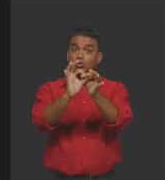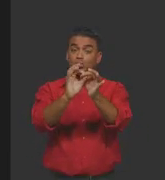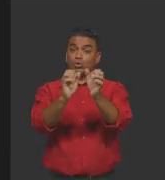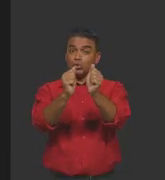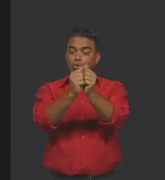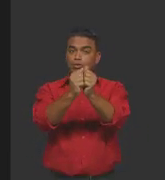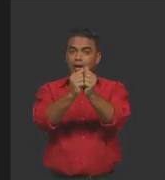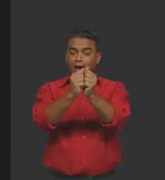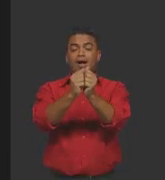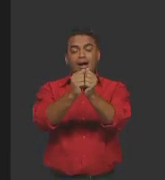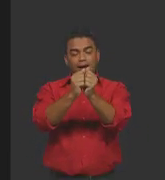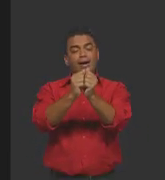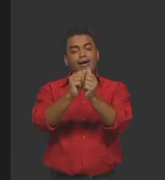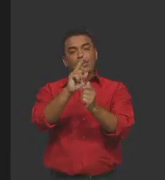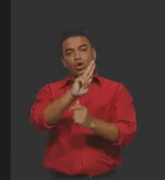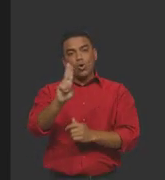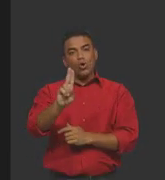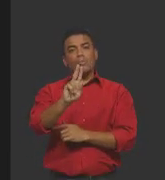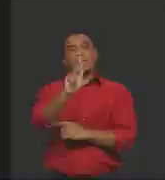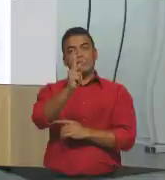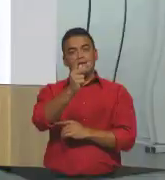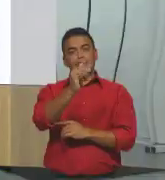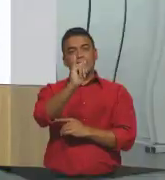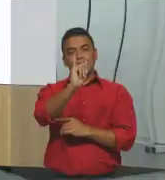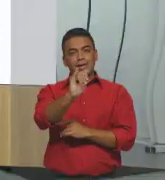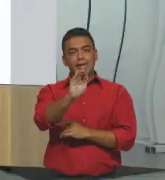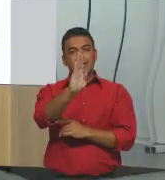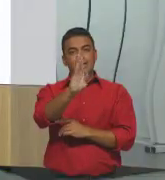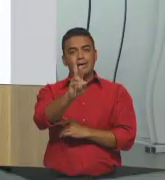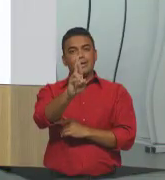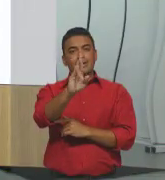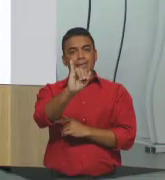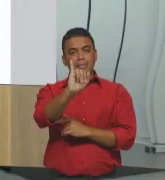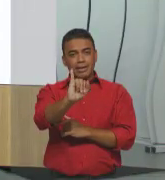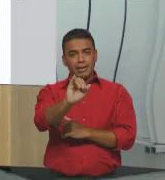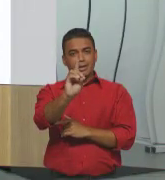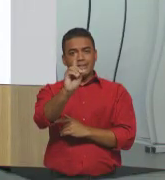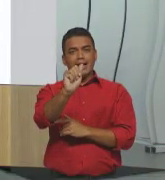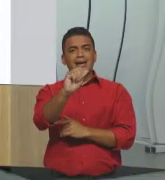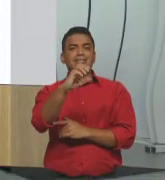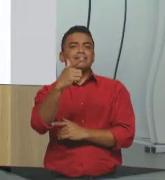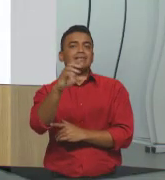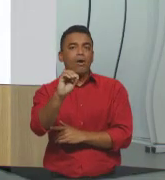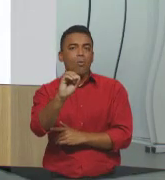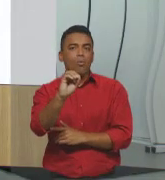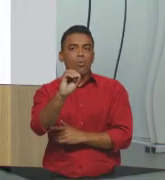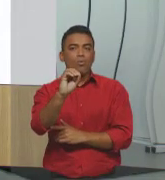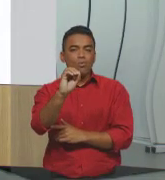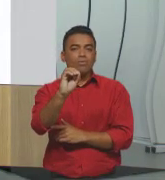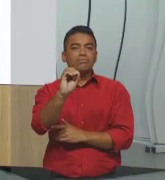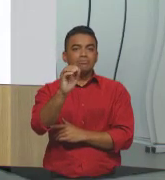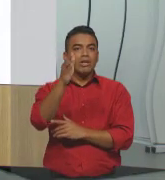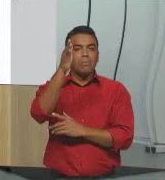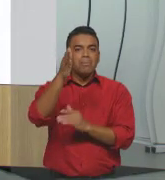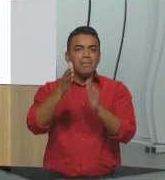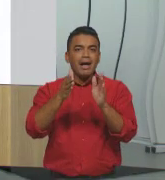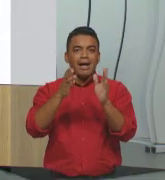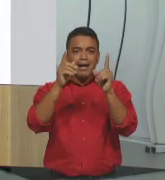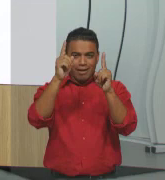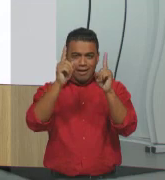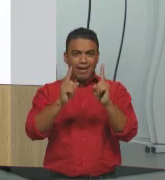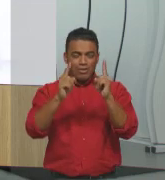de hibridação. Né? Dessa forma, então, são denominadas as bandas marcadas e, feito isso, eu